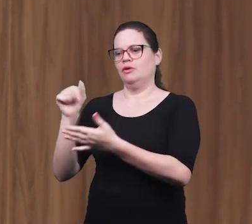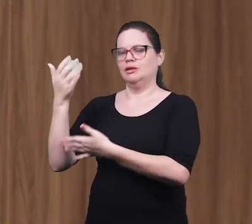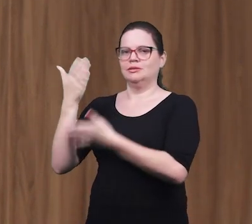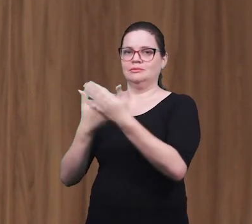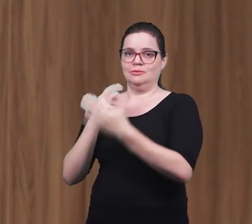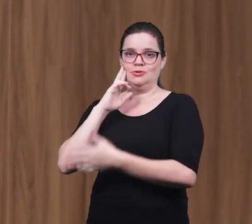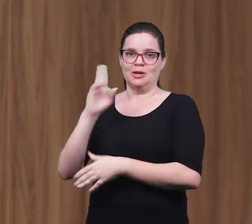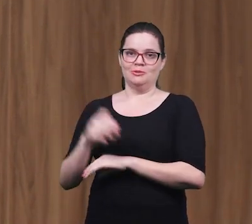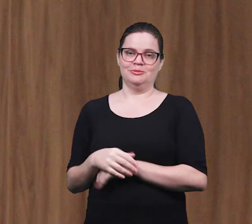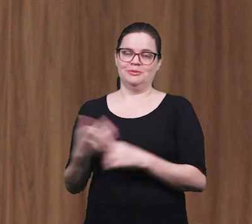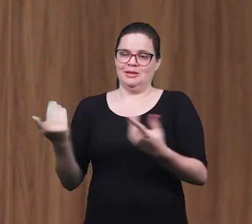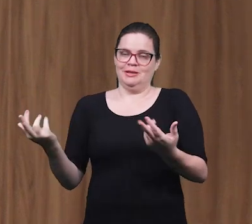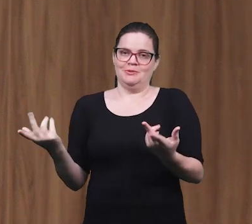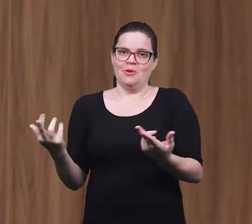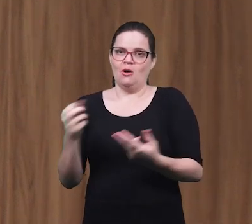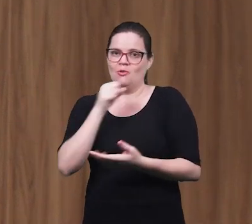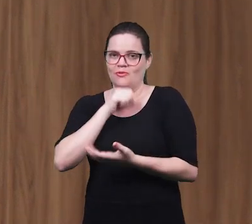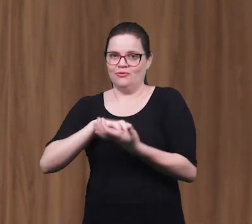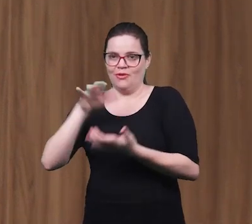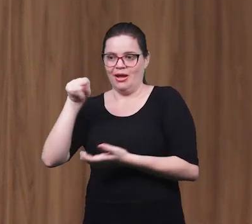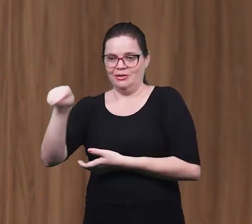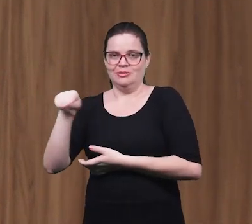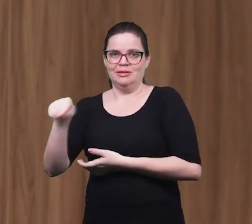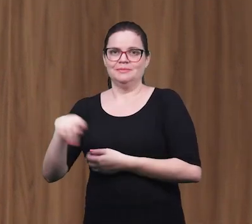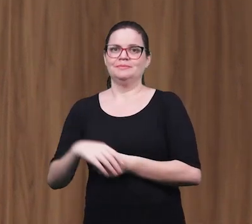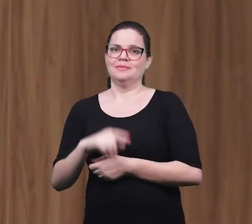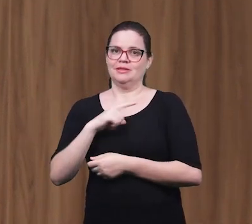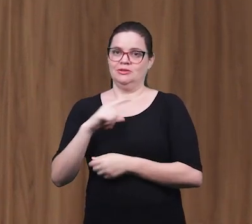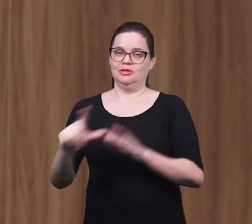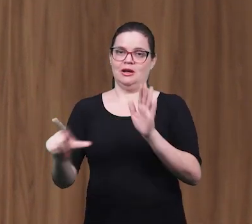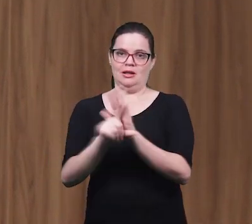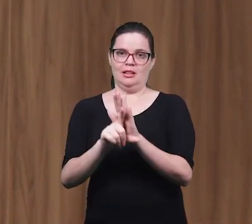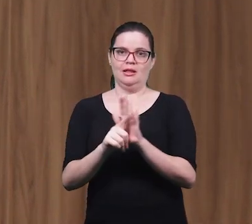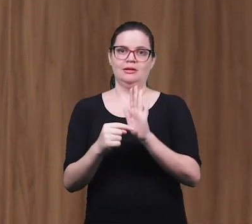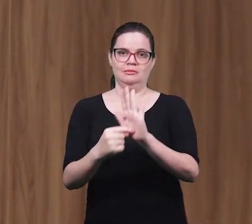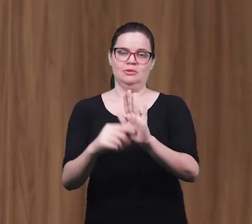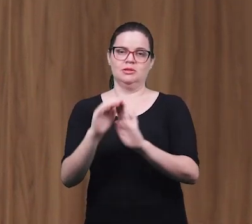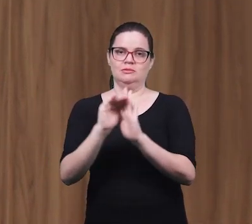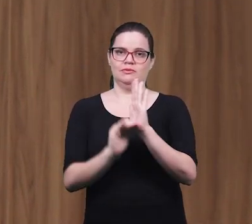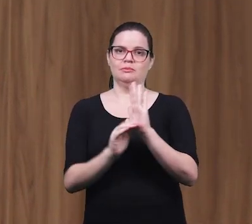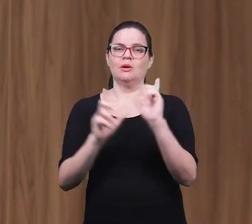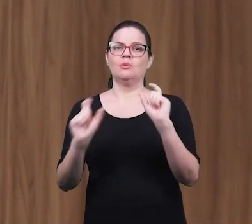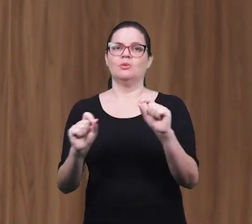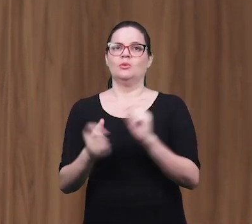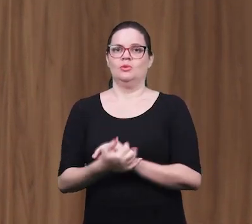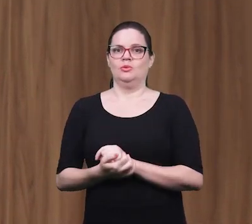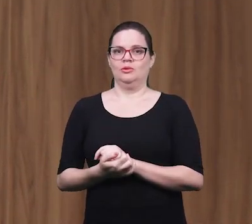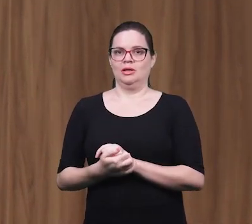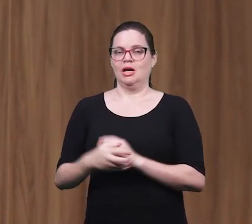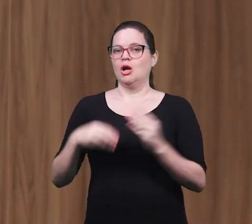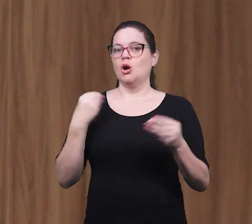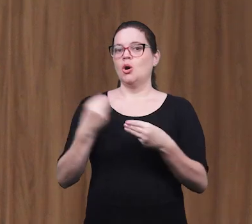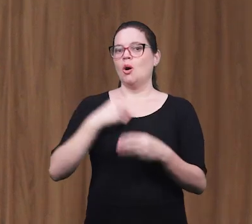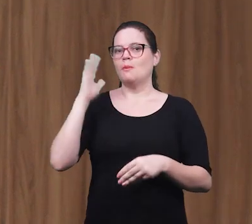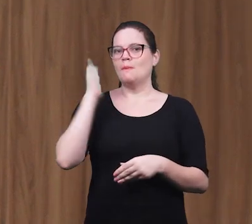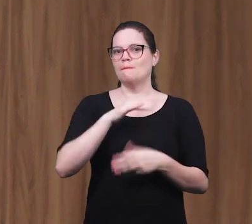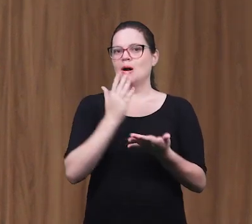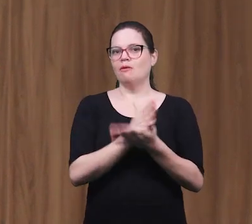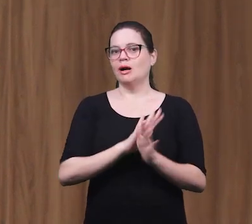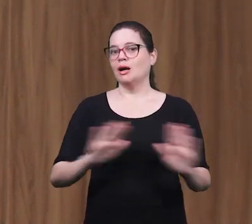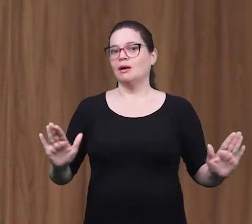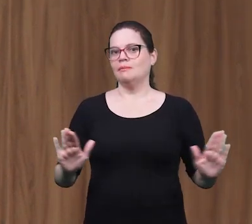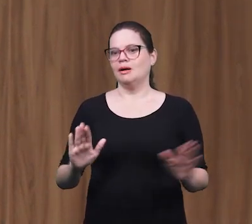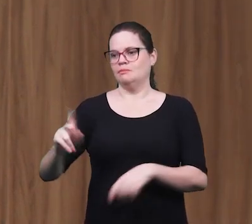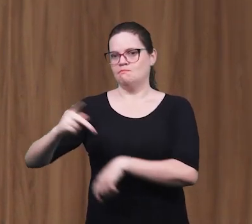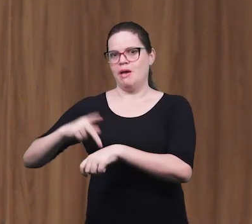Senhor. Naquela ocasião, tinha uma lei para tirar o mal do meio da congregação,